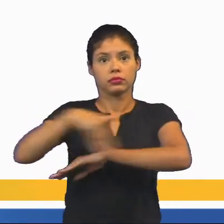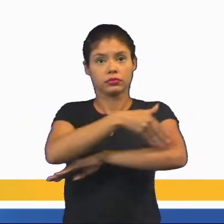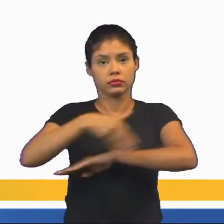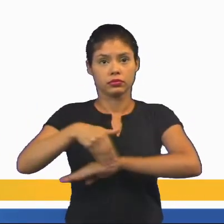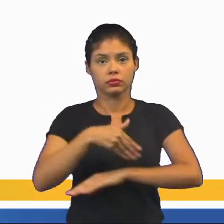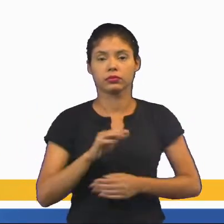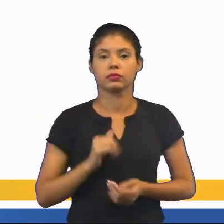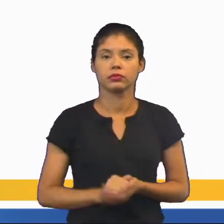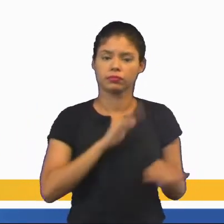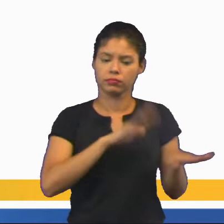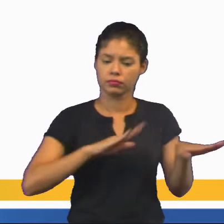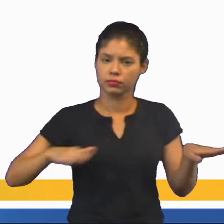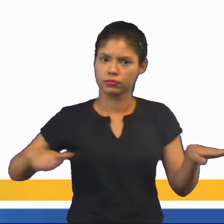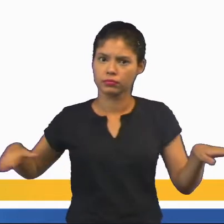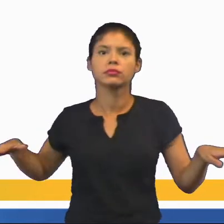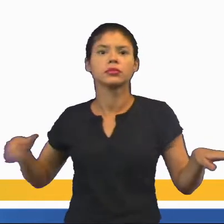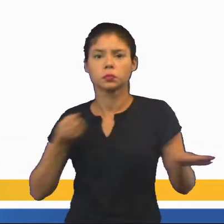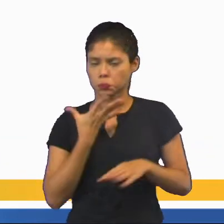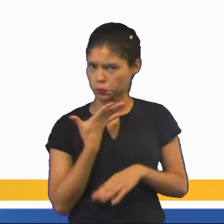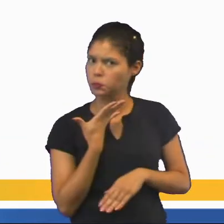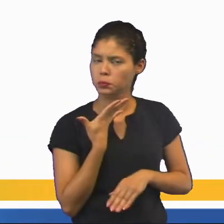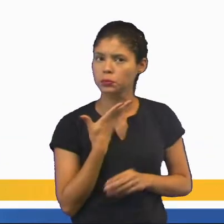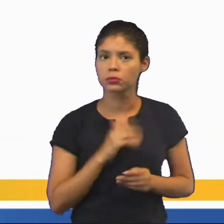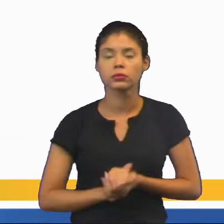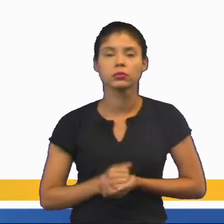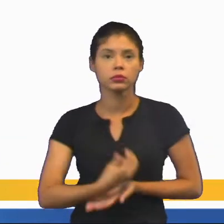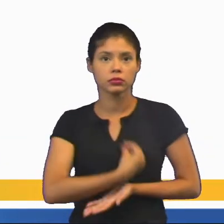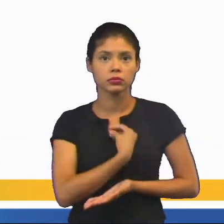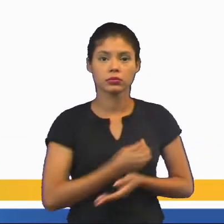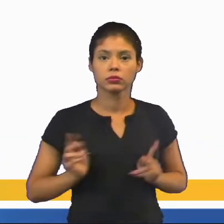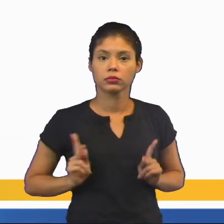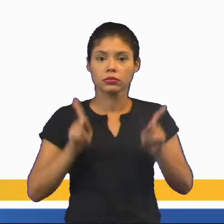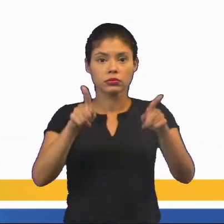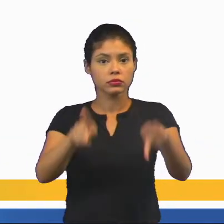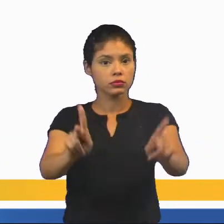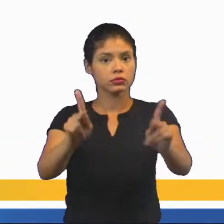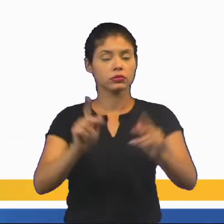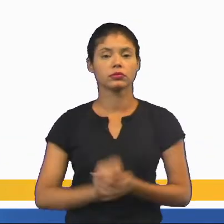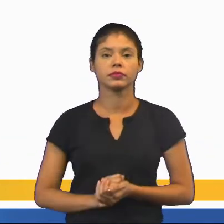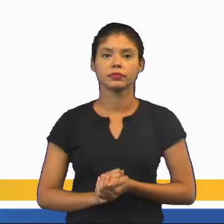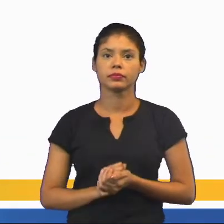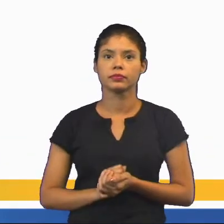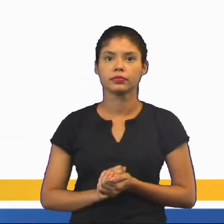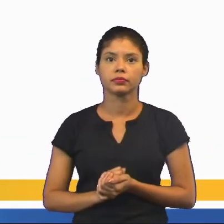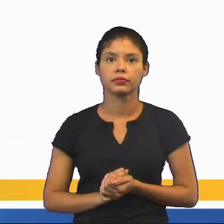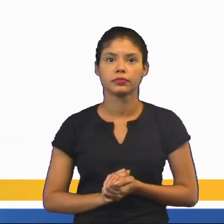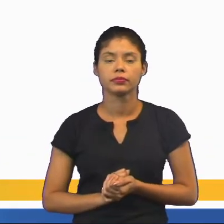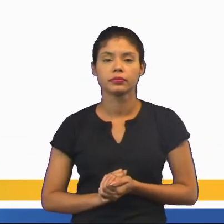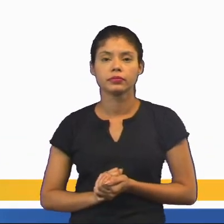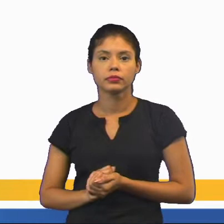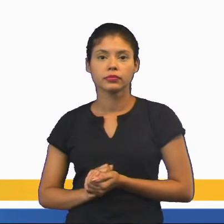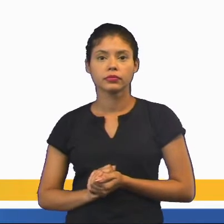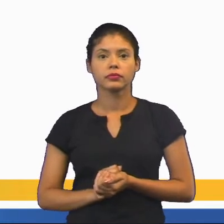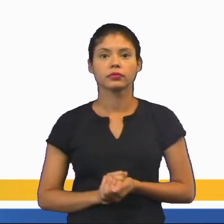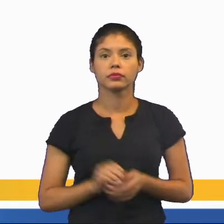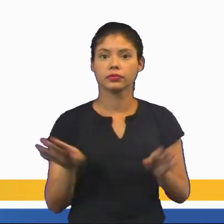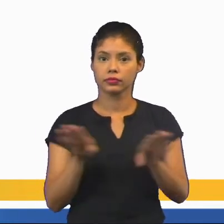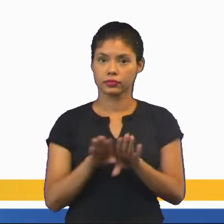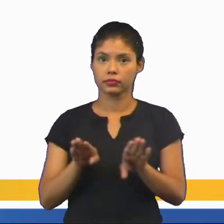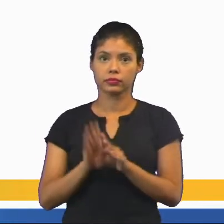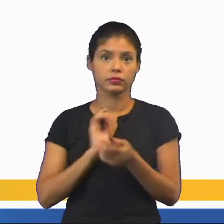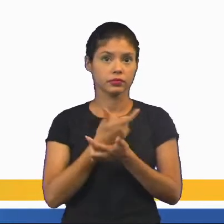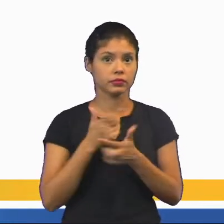são asfaltadas. Isso mesmo. Há também a presença de uma ponte. de concreto ali e há também